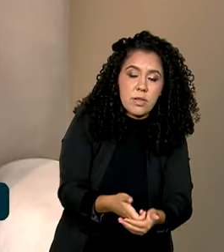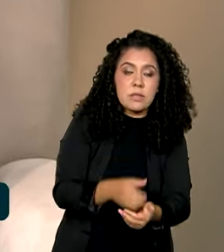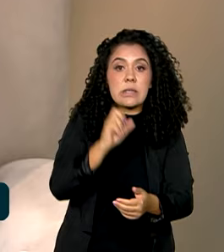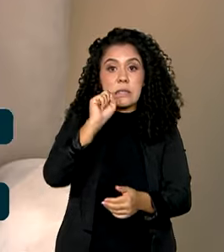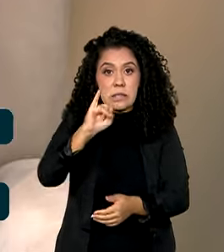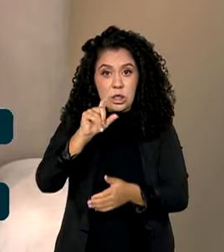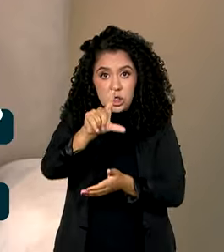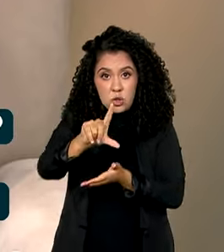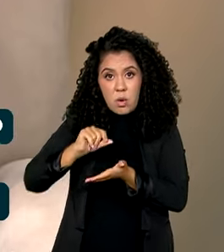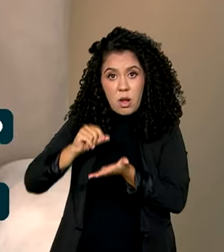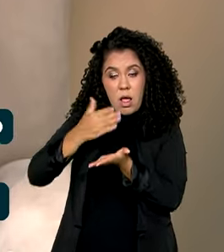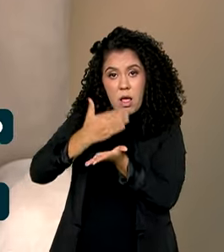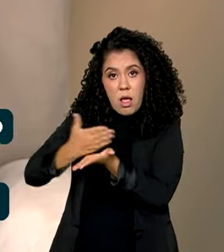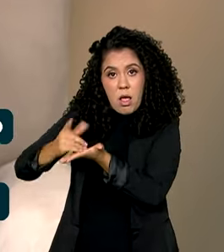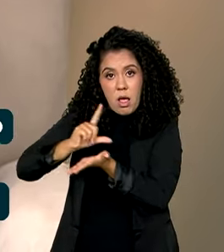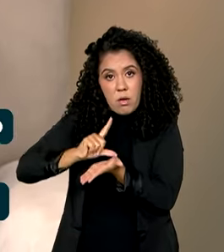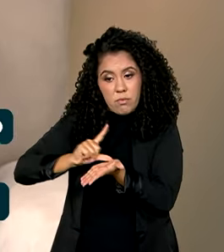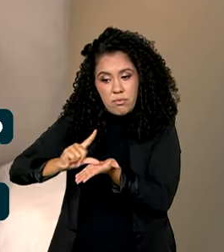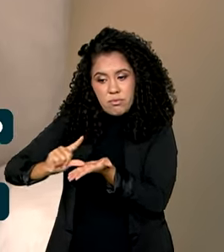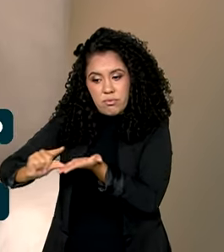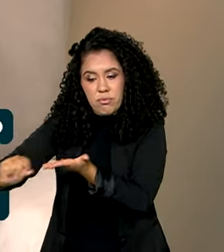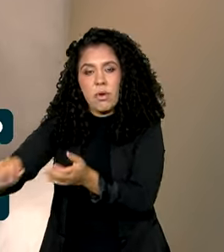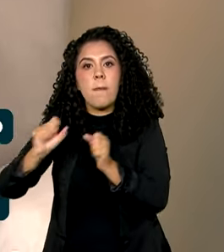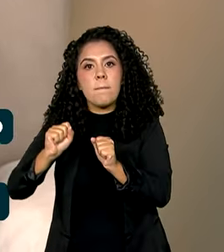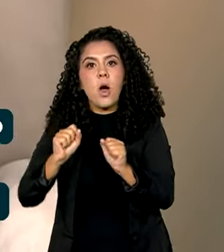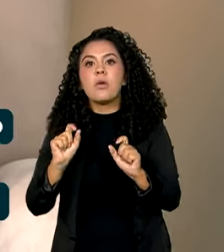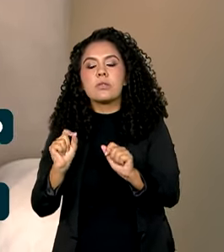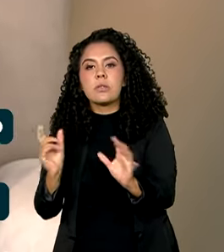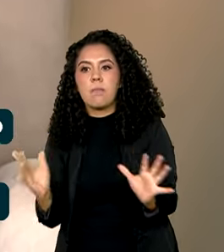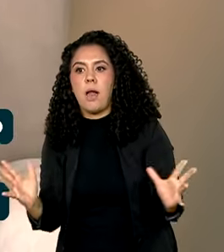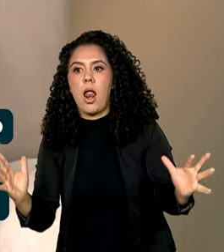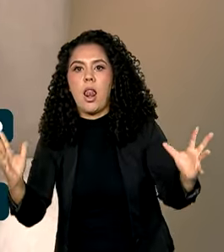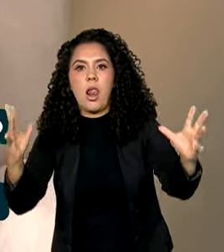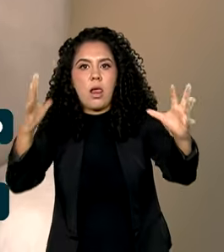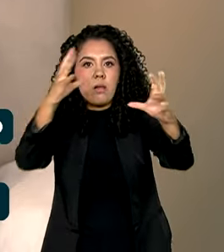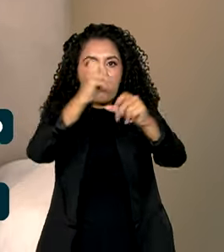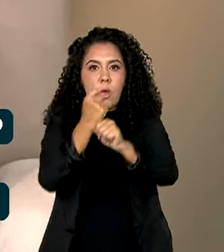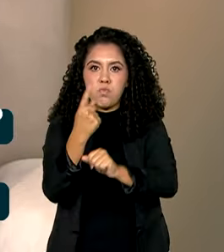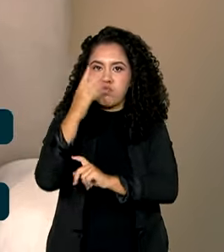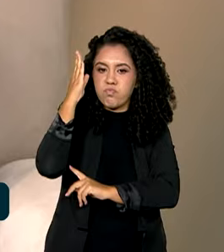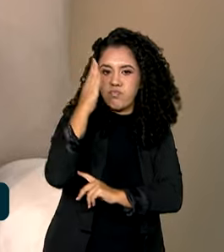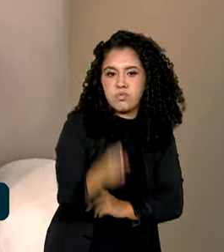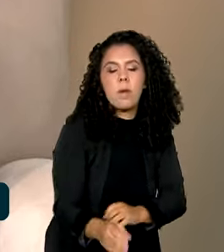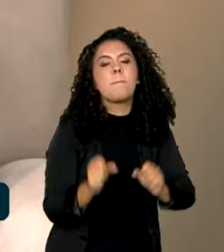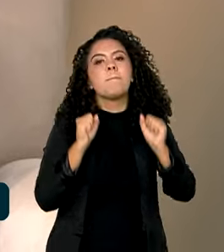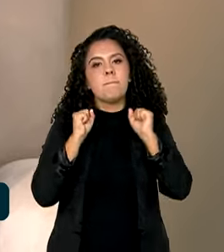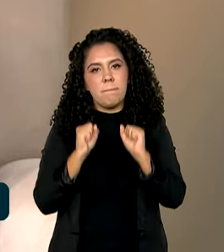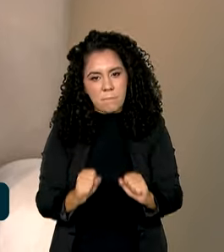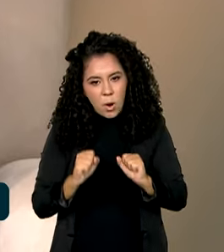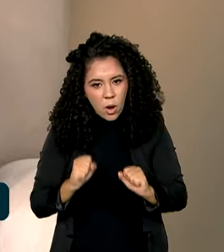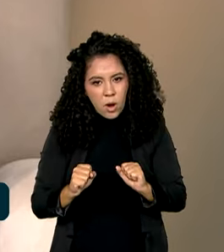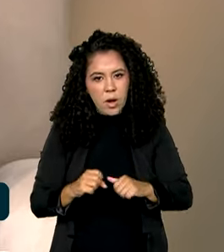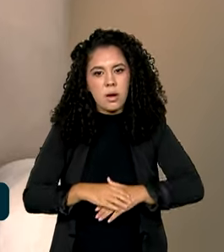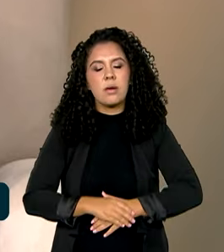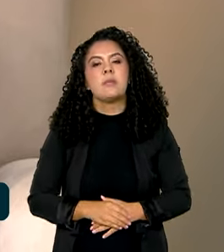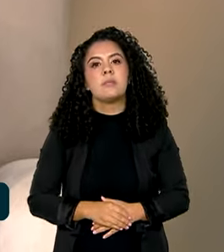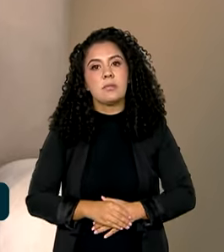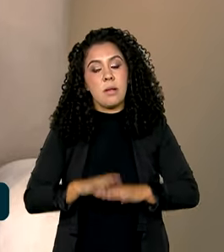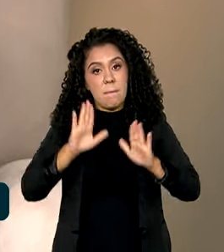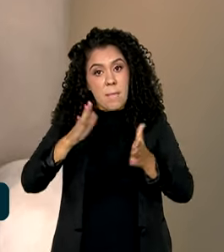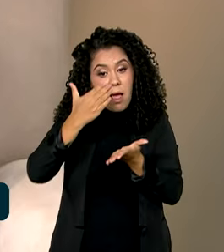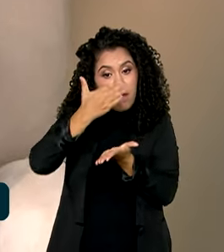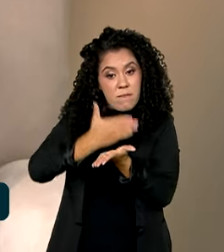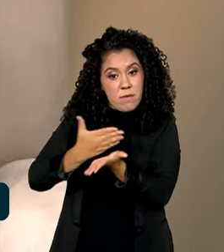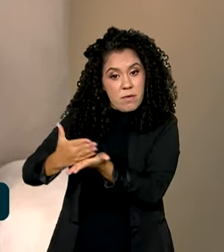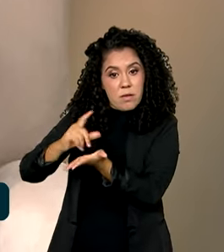financiamento, ele pode somar várias dívidas diferentes e fazer um único novo financiamento. Esse financiamento, mais uma vez,